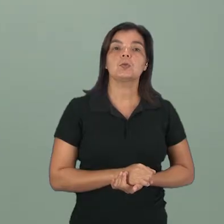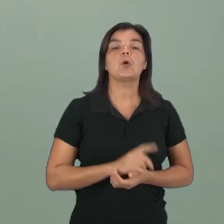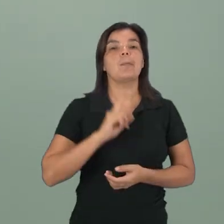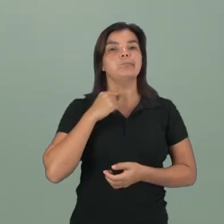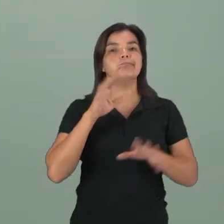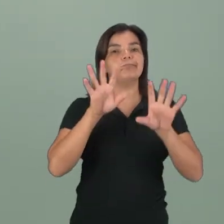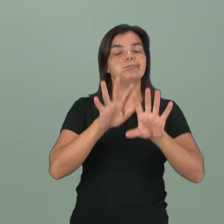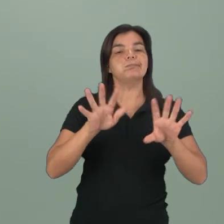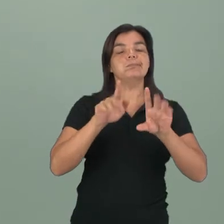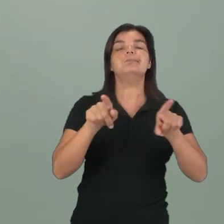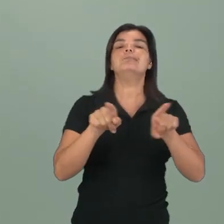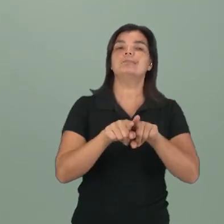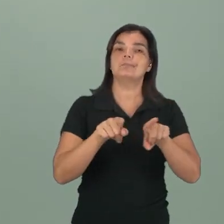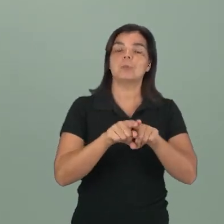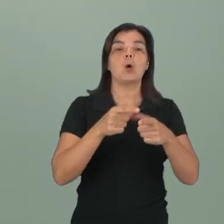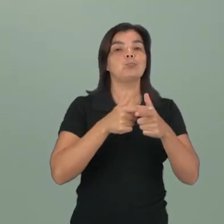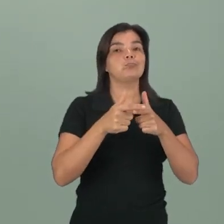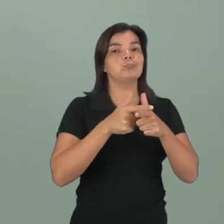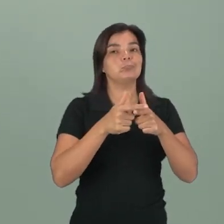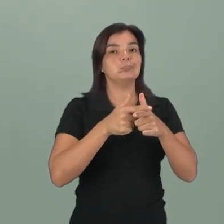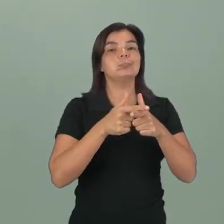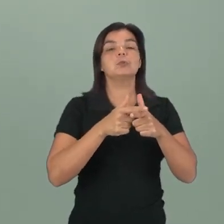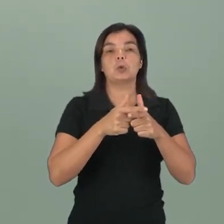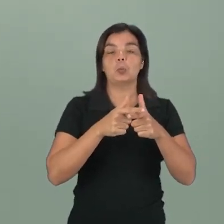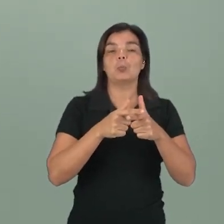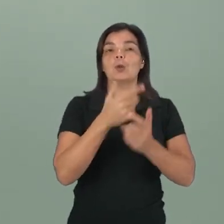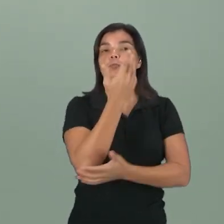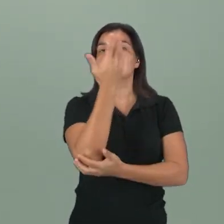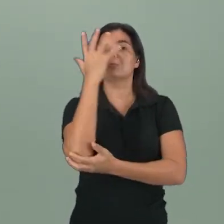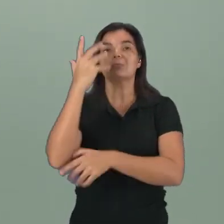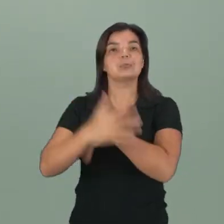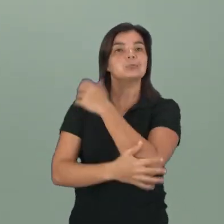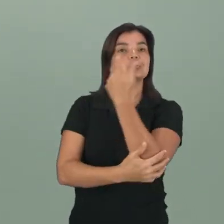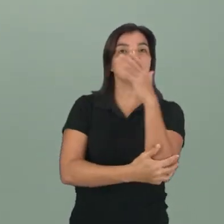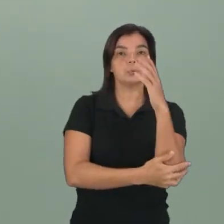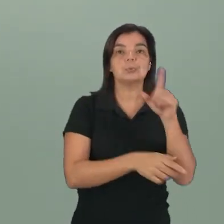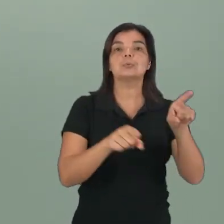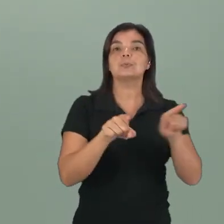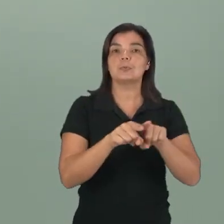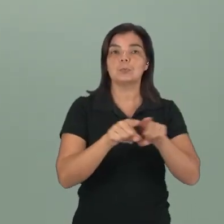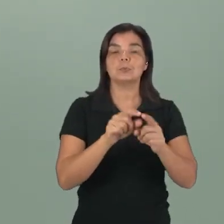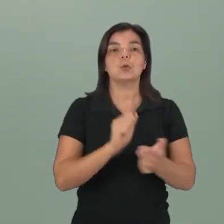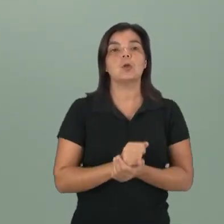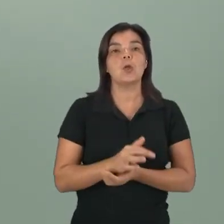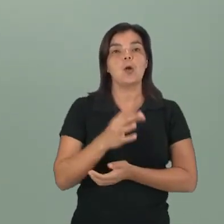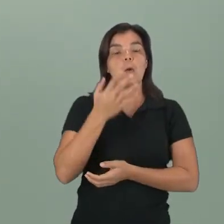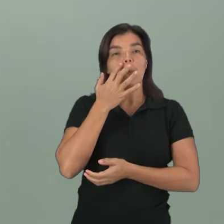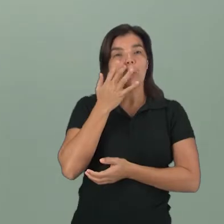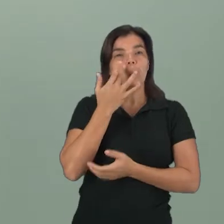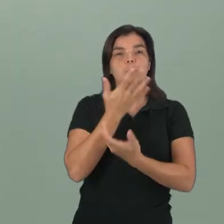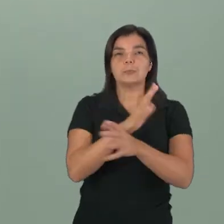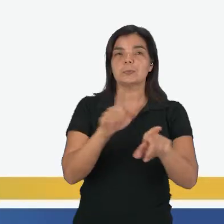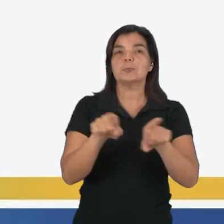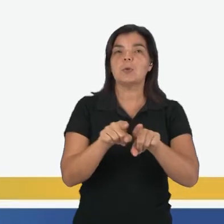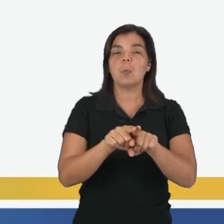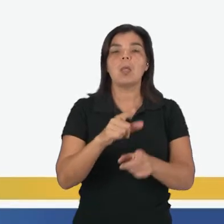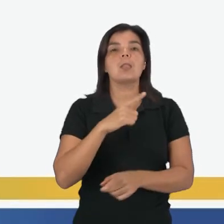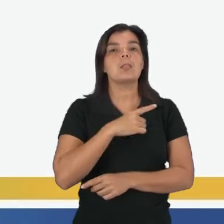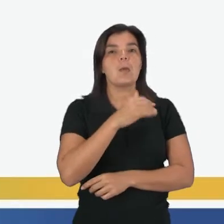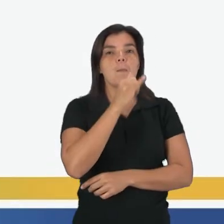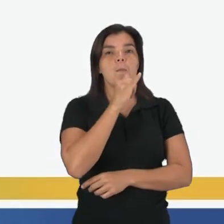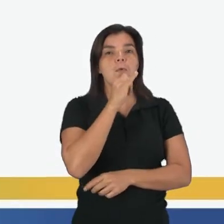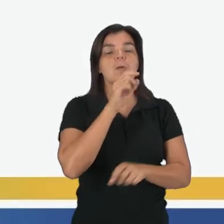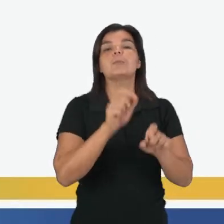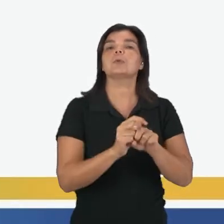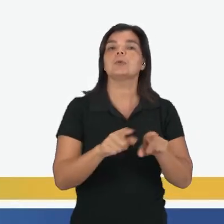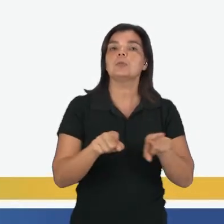poluentes, então eles trarão problemas para o meio ambiente. São combustíveis fósseis. E aí temos um